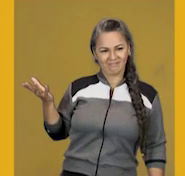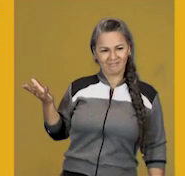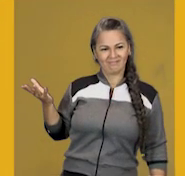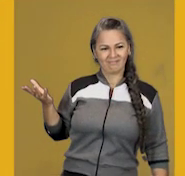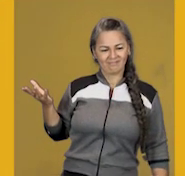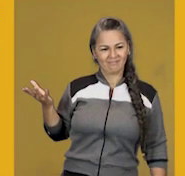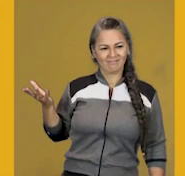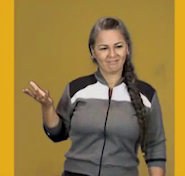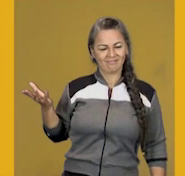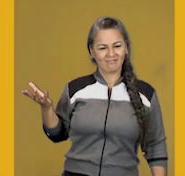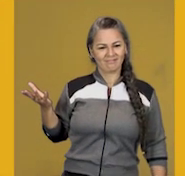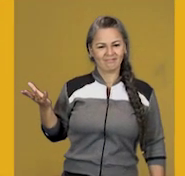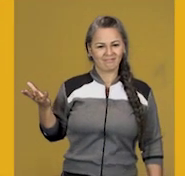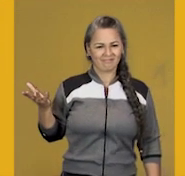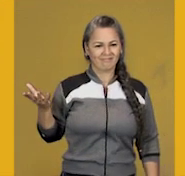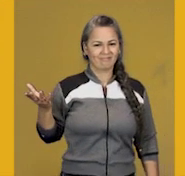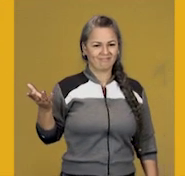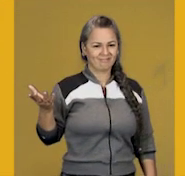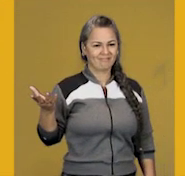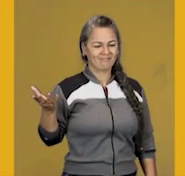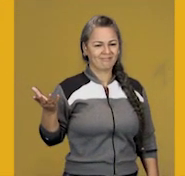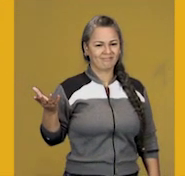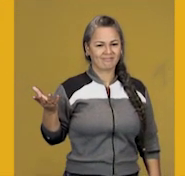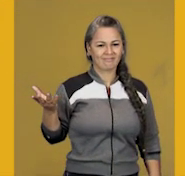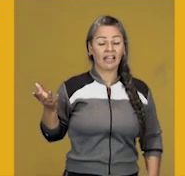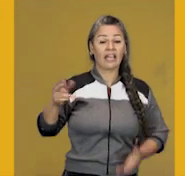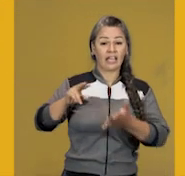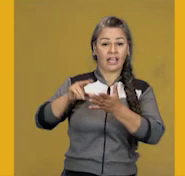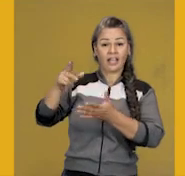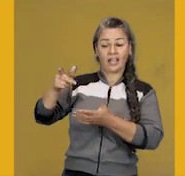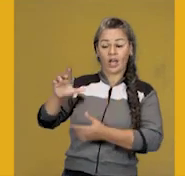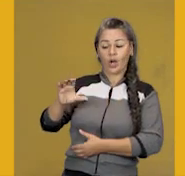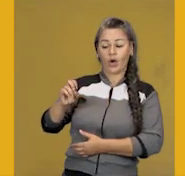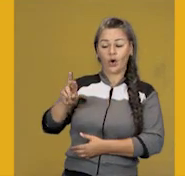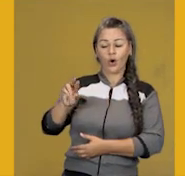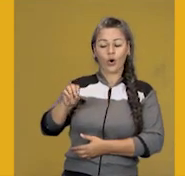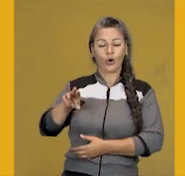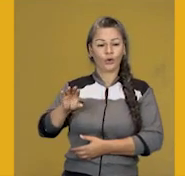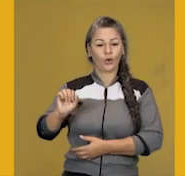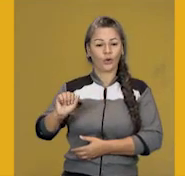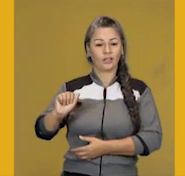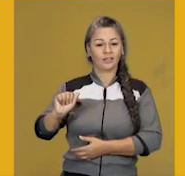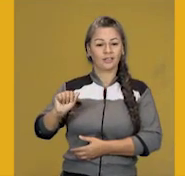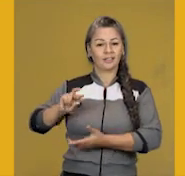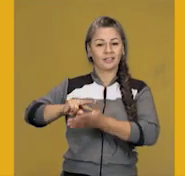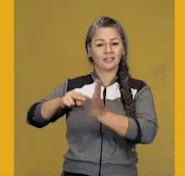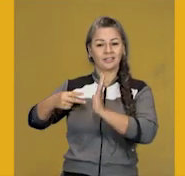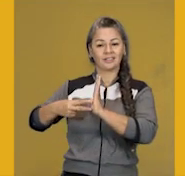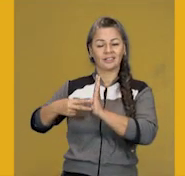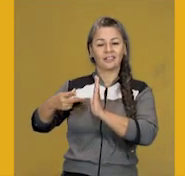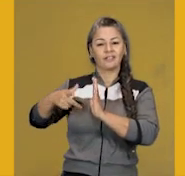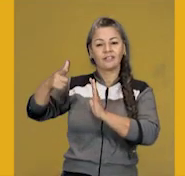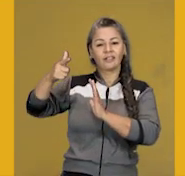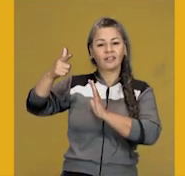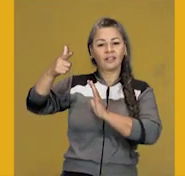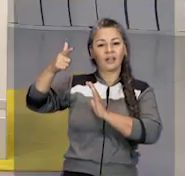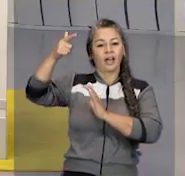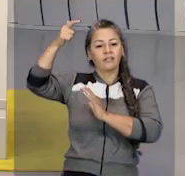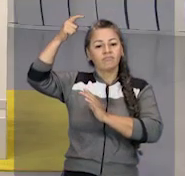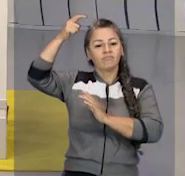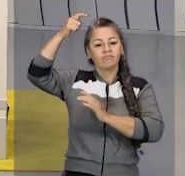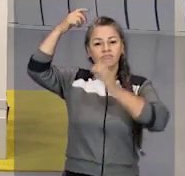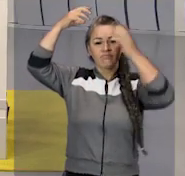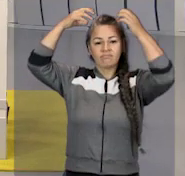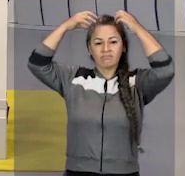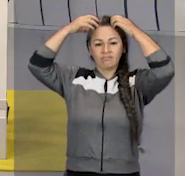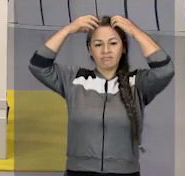questão aí do corona, tá? Que significa isso aí, uma coroa. Bem, então